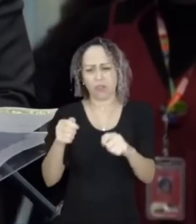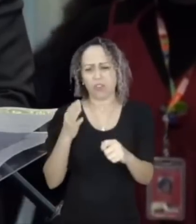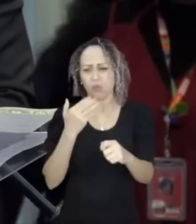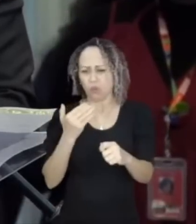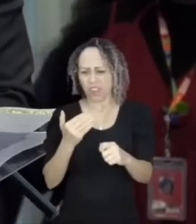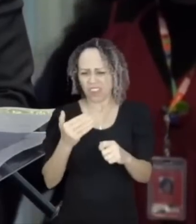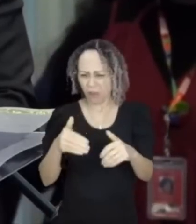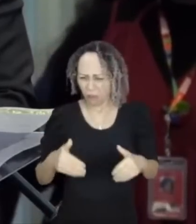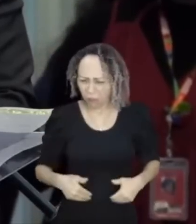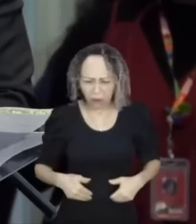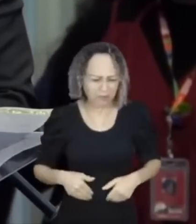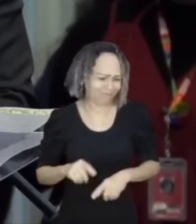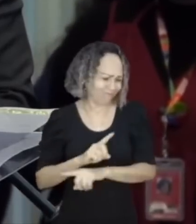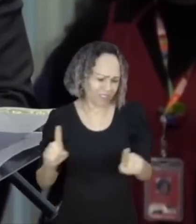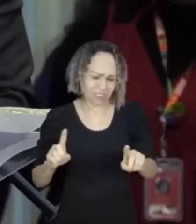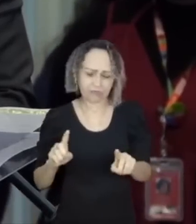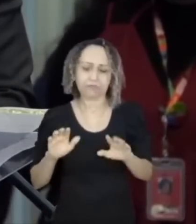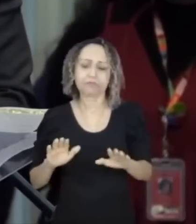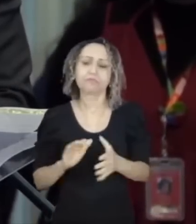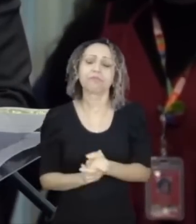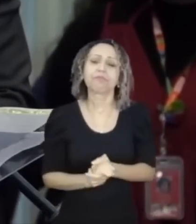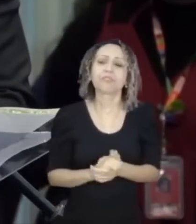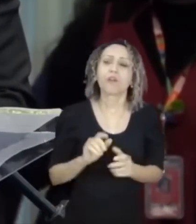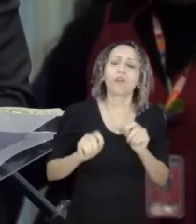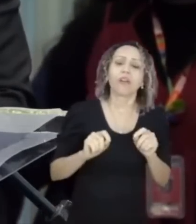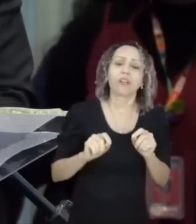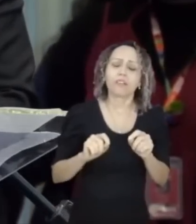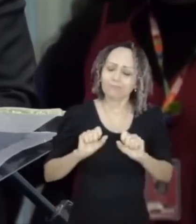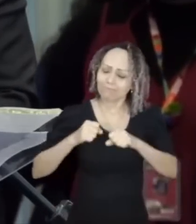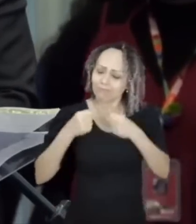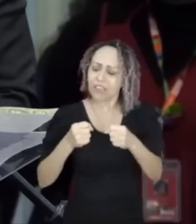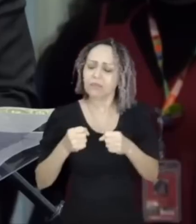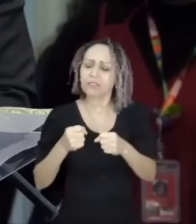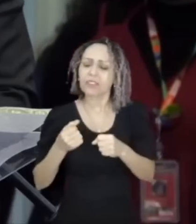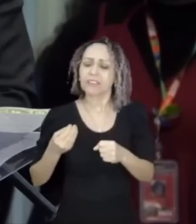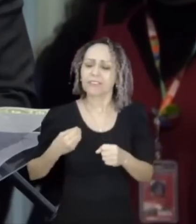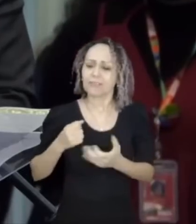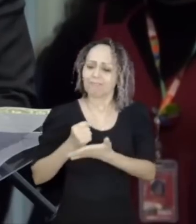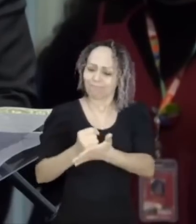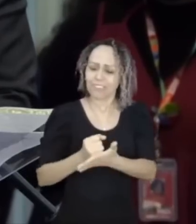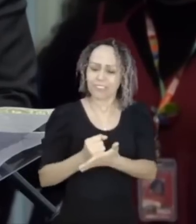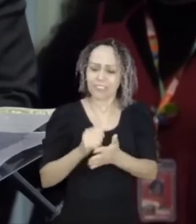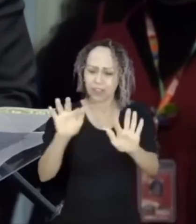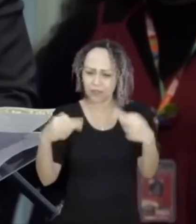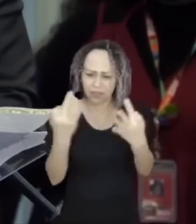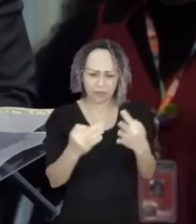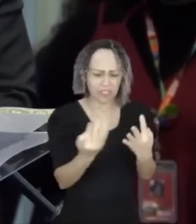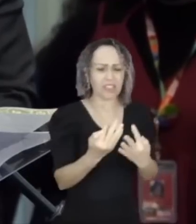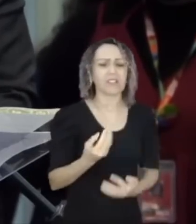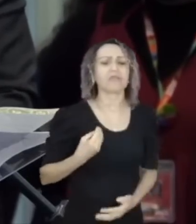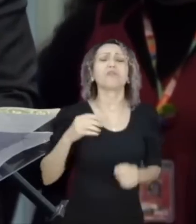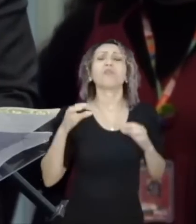adquirir os necessários e suficientes meios para viver dignamente por seu trabalho, sem ter que depender da ajuda do